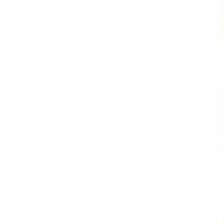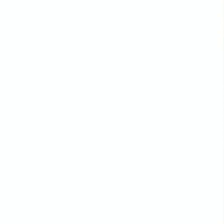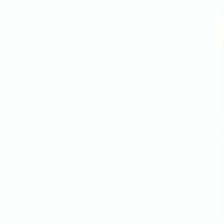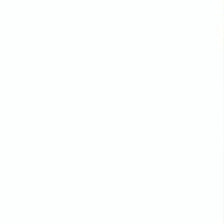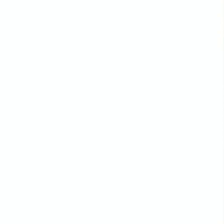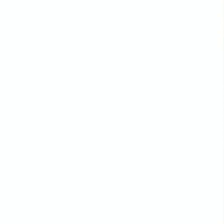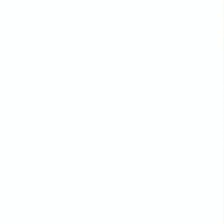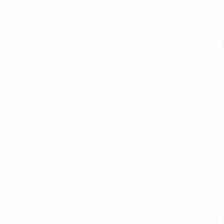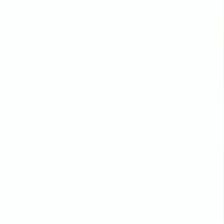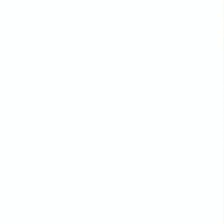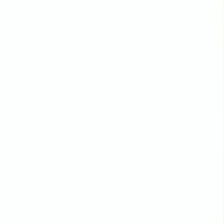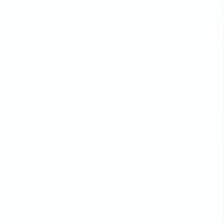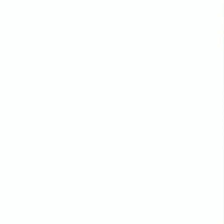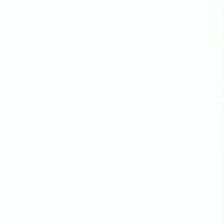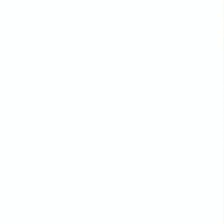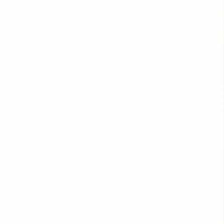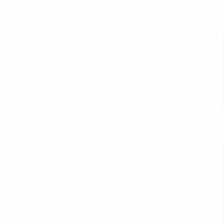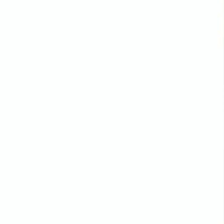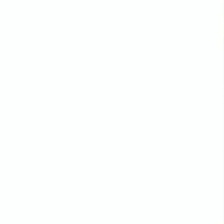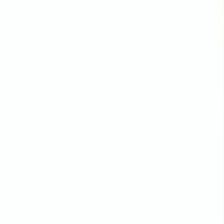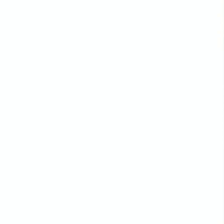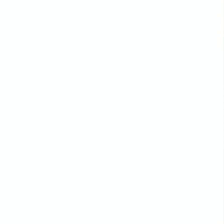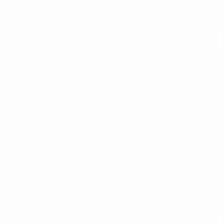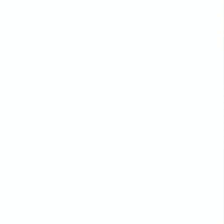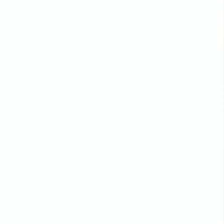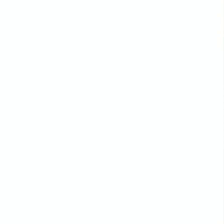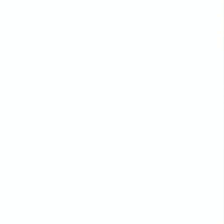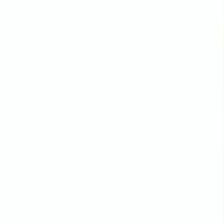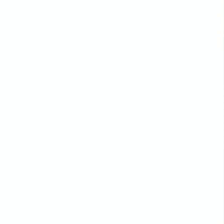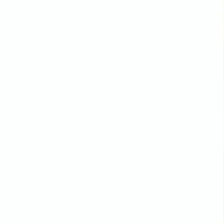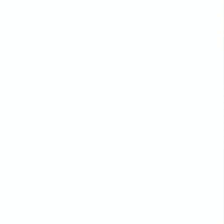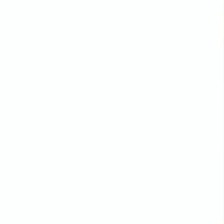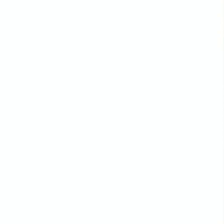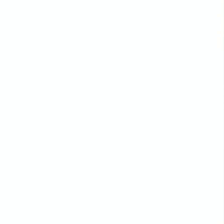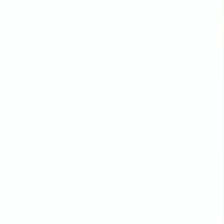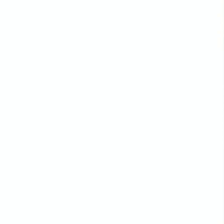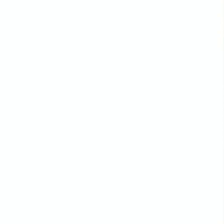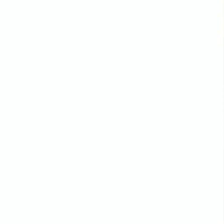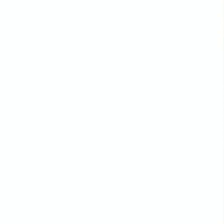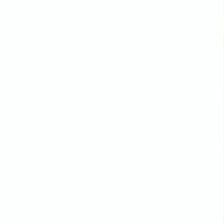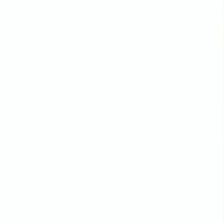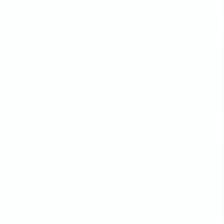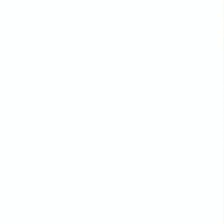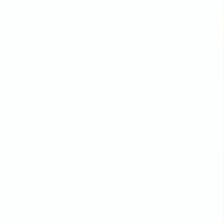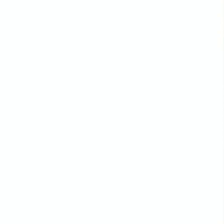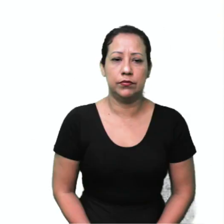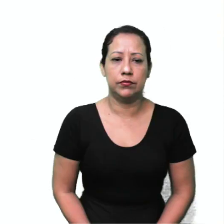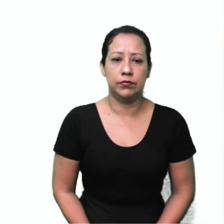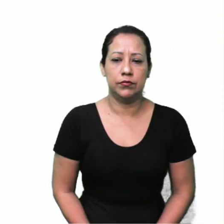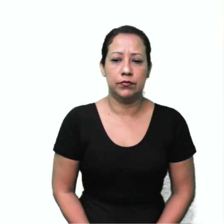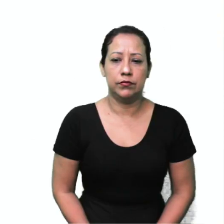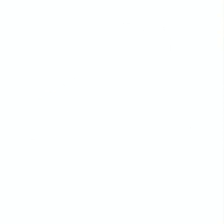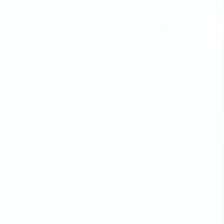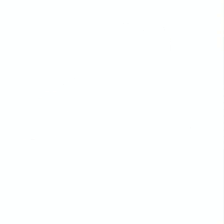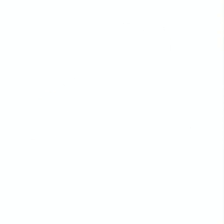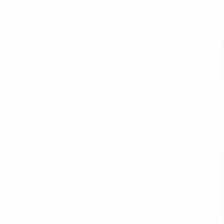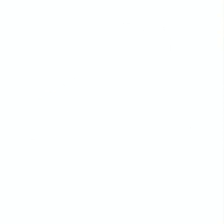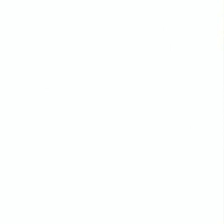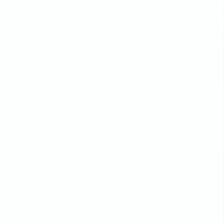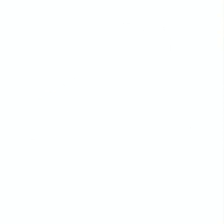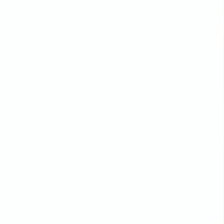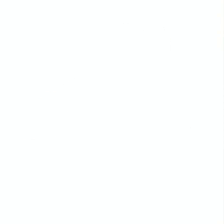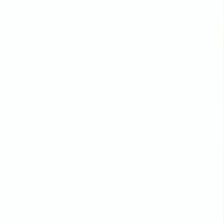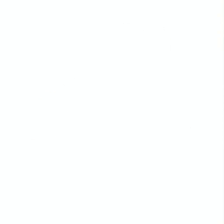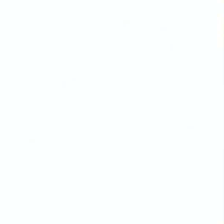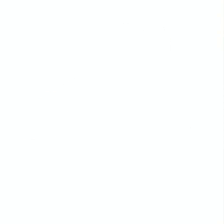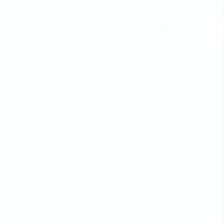E aí, professor, o que é geopolítica? Eu irei passar para vocês um